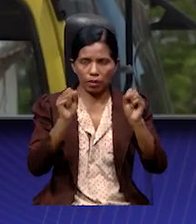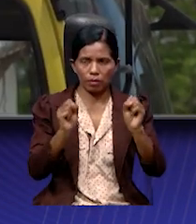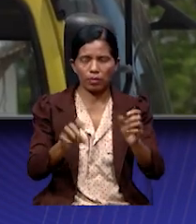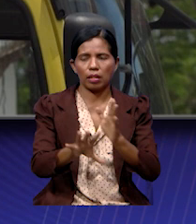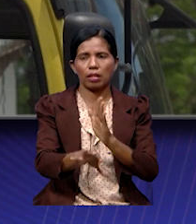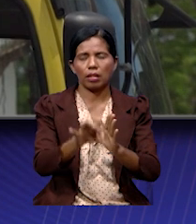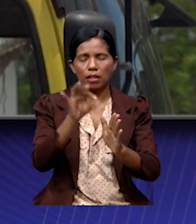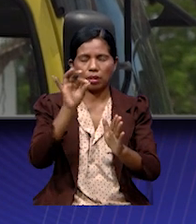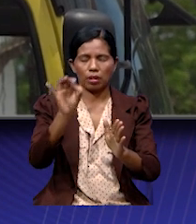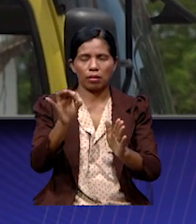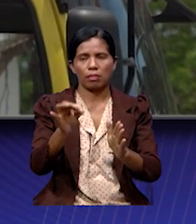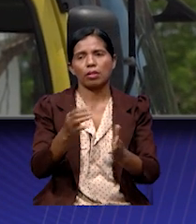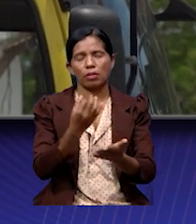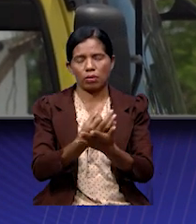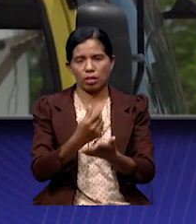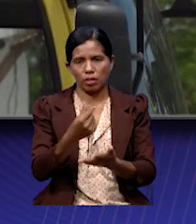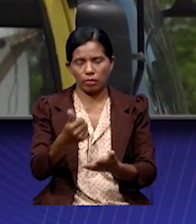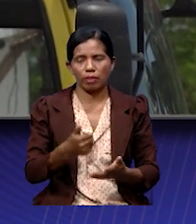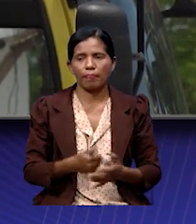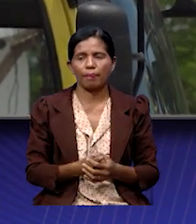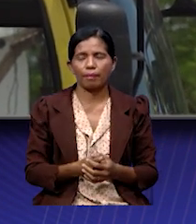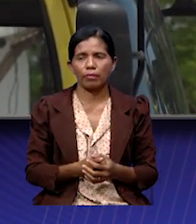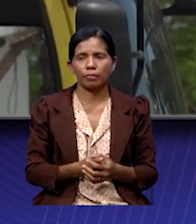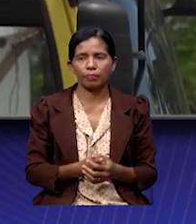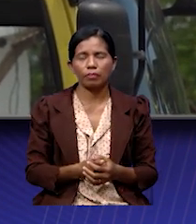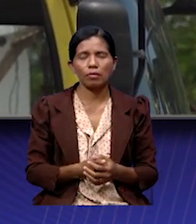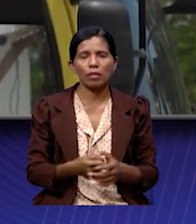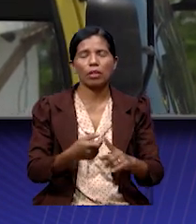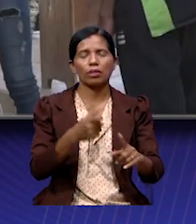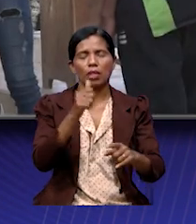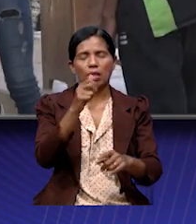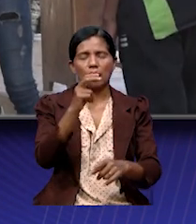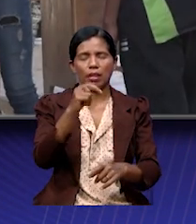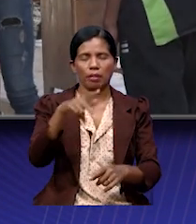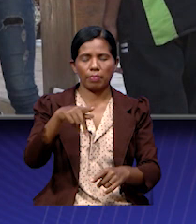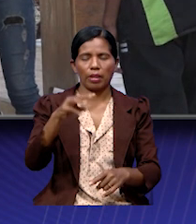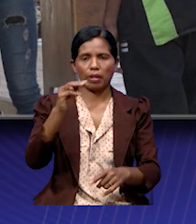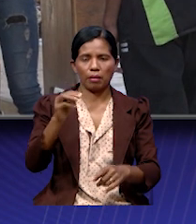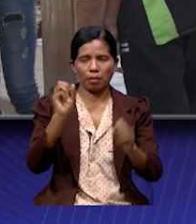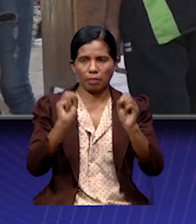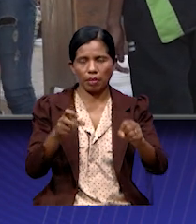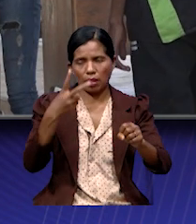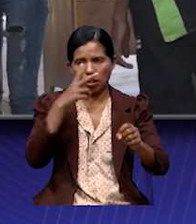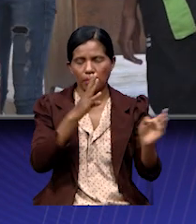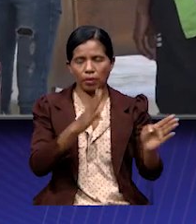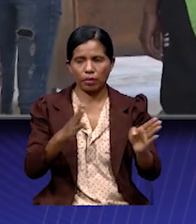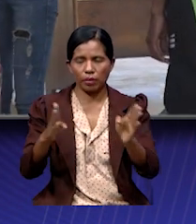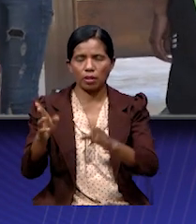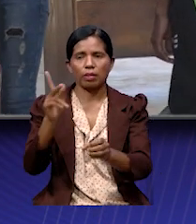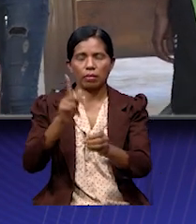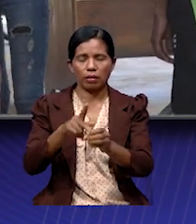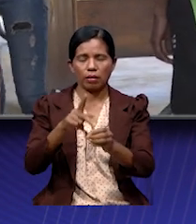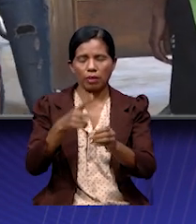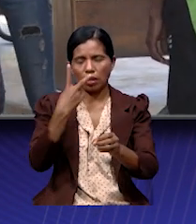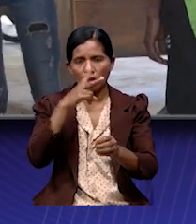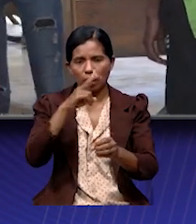hetan lucro. Ho nune, parte ANPM bele regula det processo construção no operação ba